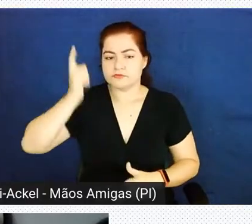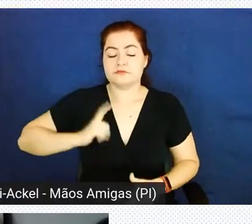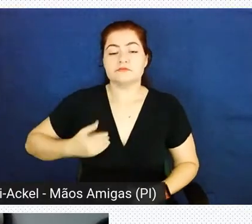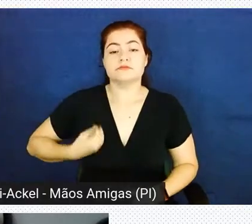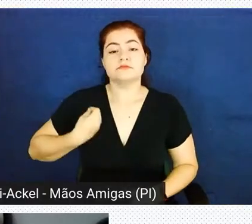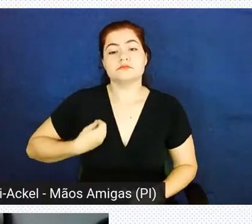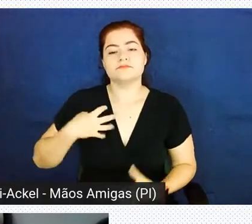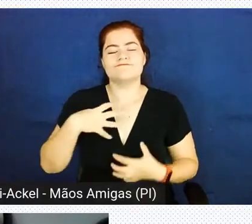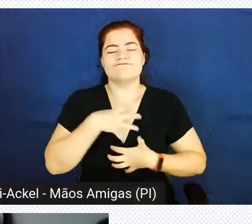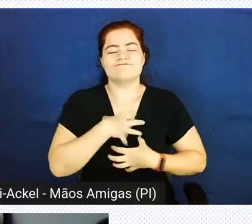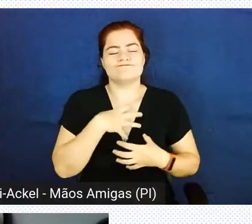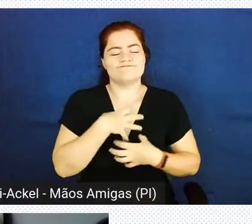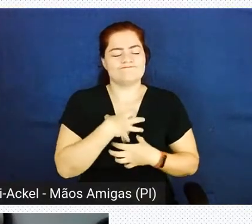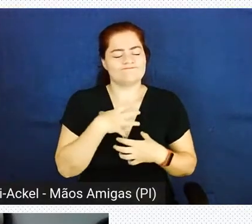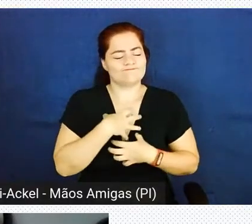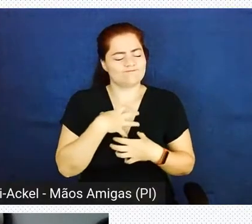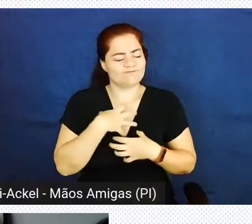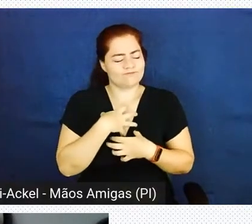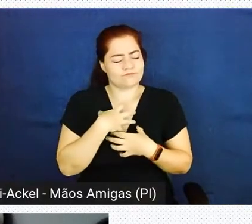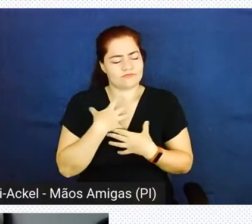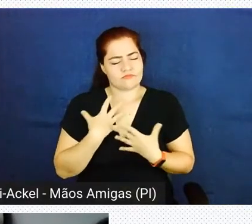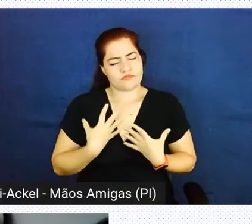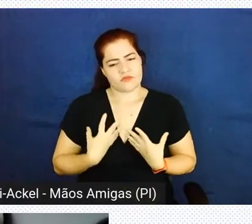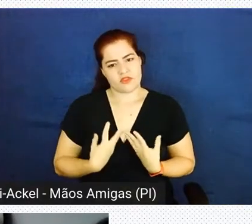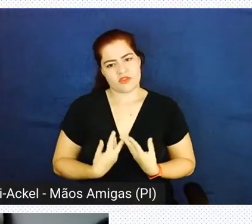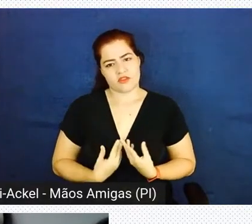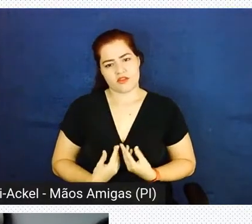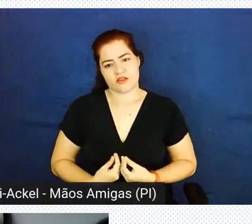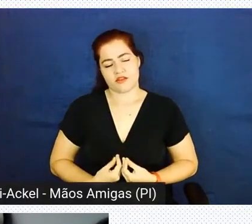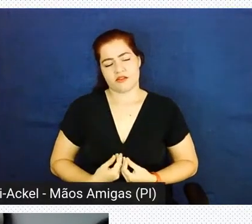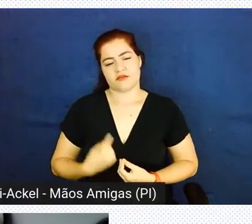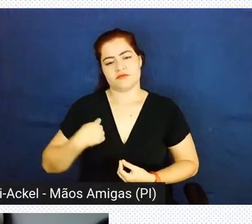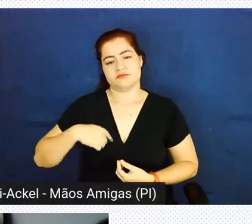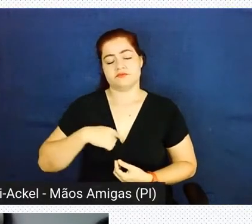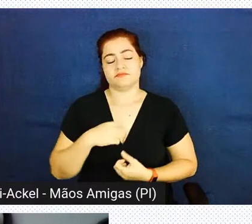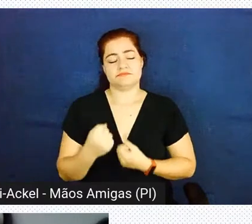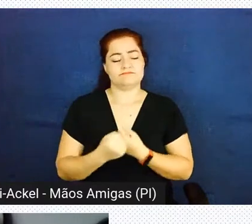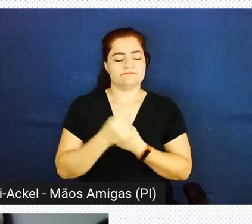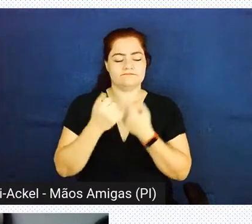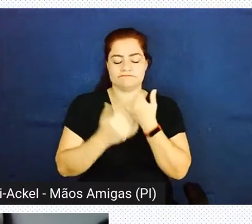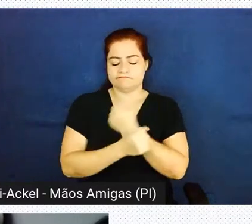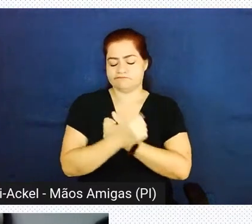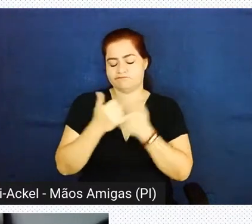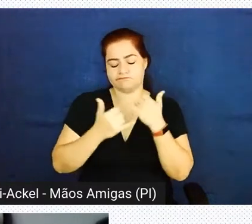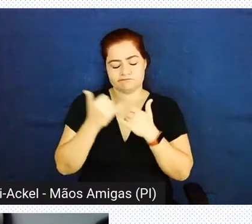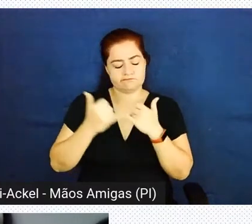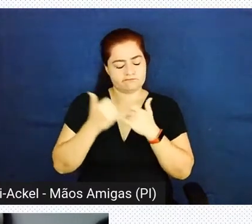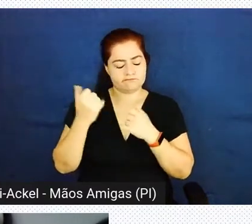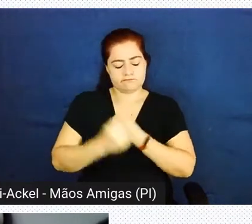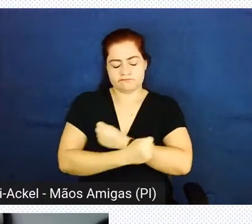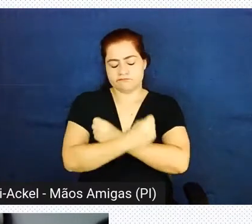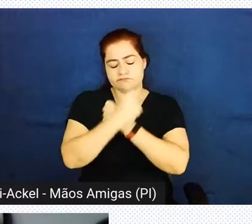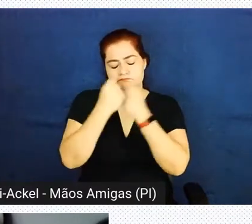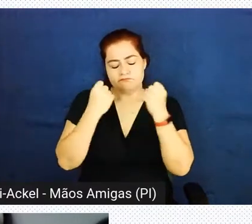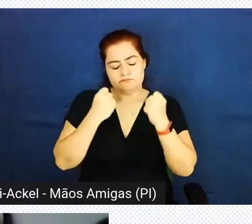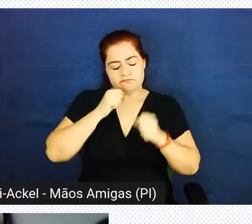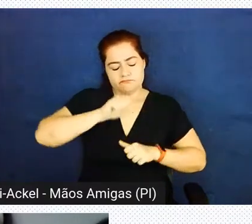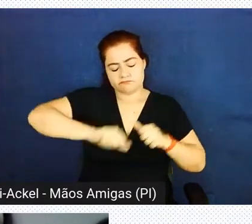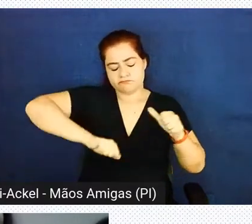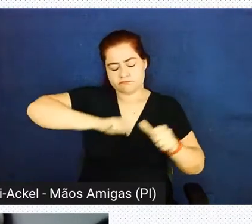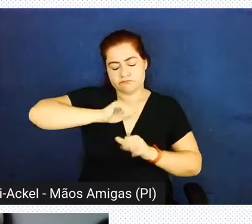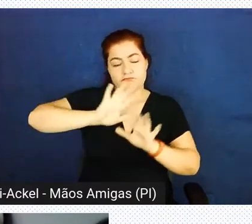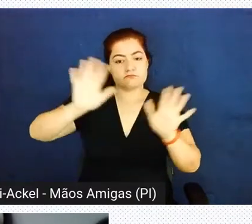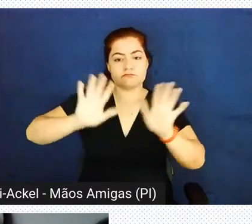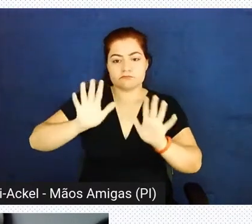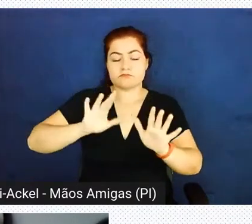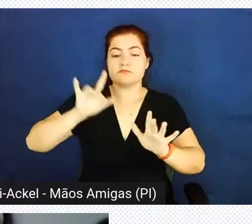sentindo lá embaixo. E embora parecendo impossível de se reverter essa ordem de valores, não eram poucos aqueles